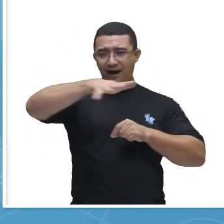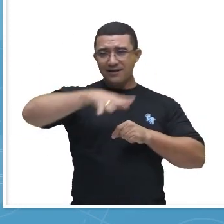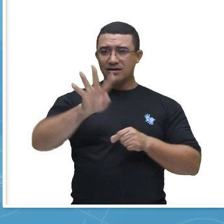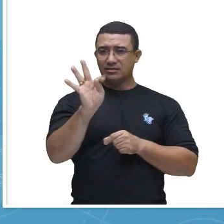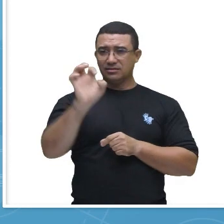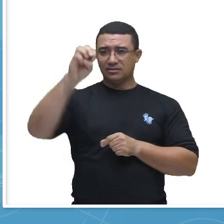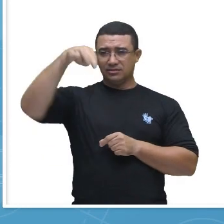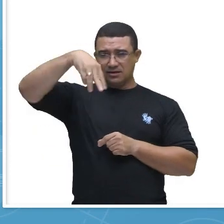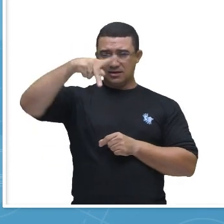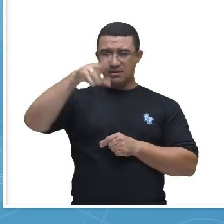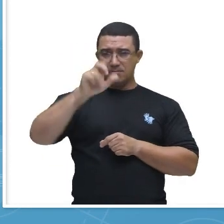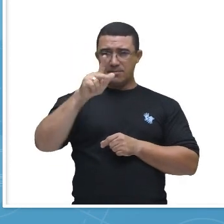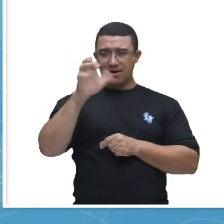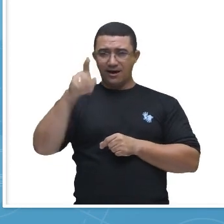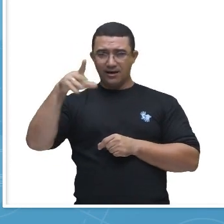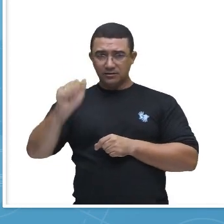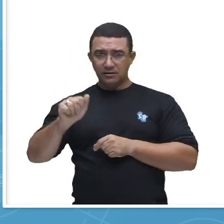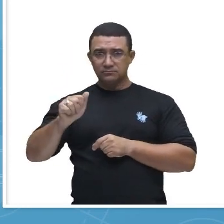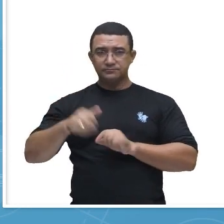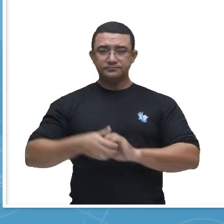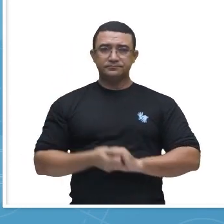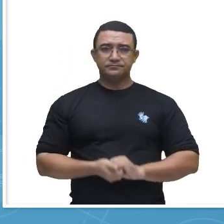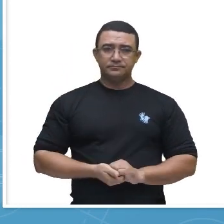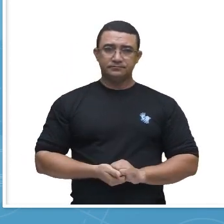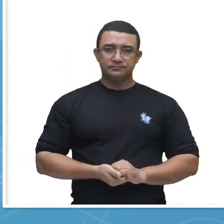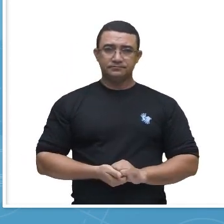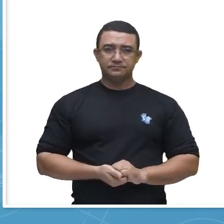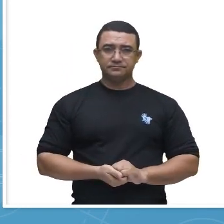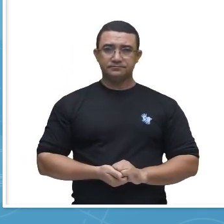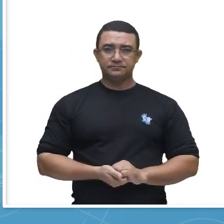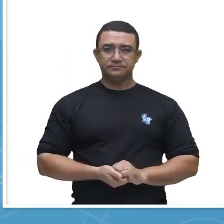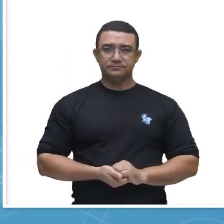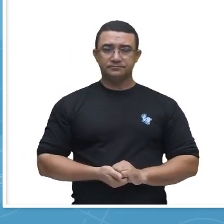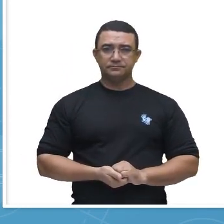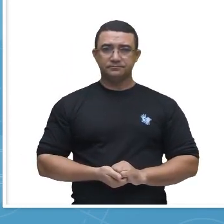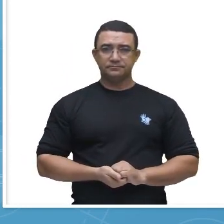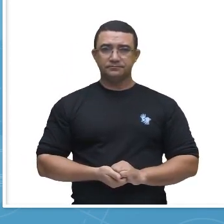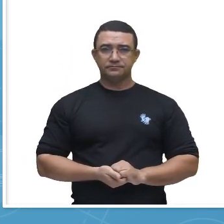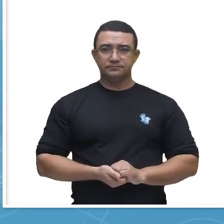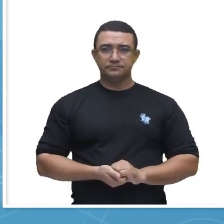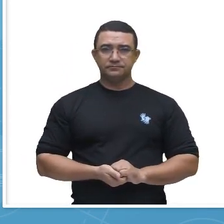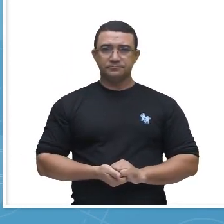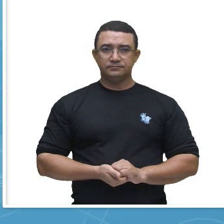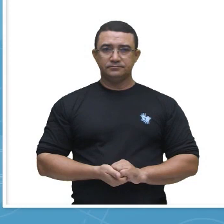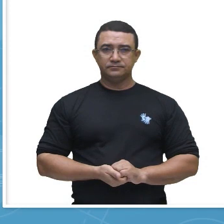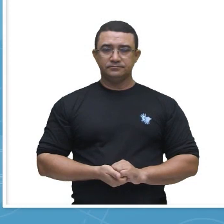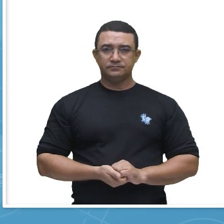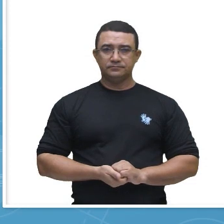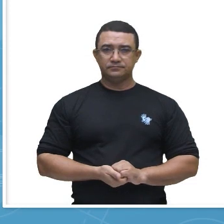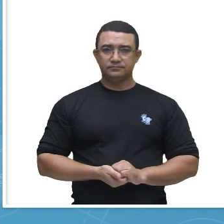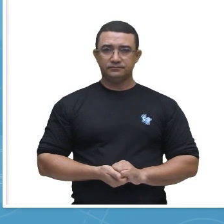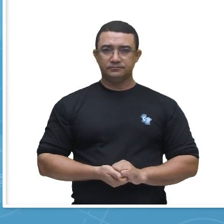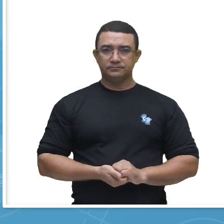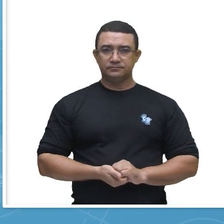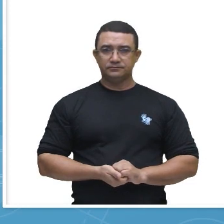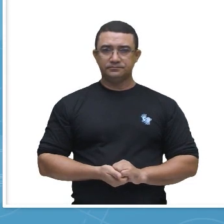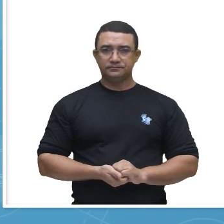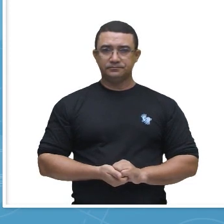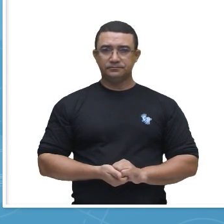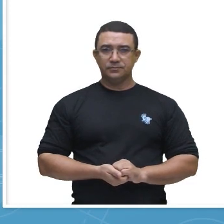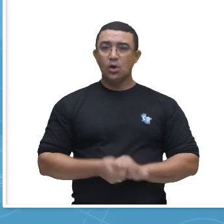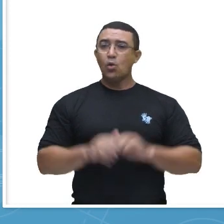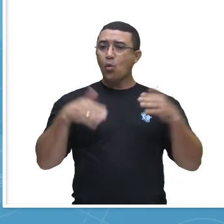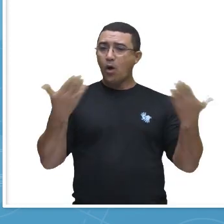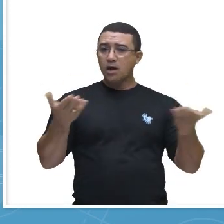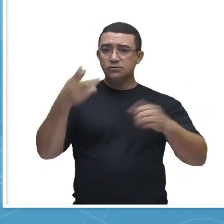temperada. Aqui seria até bom o mapa para a gente verificar, né, a localização geográfica de cada país.